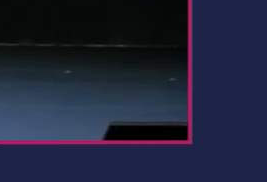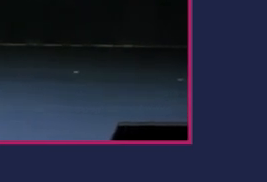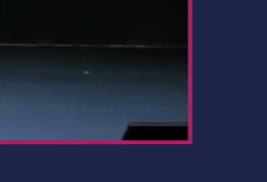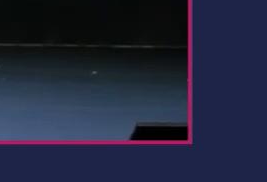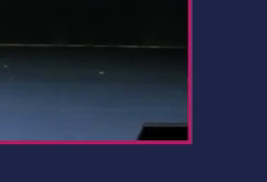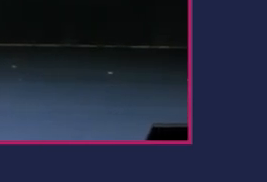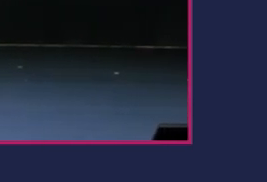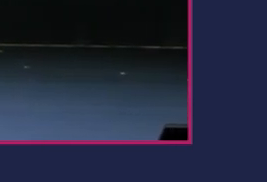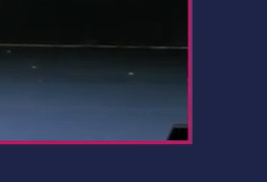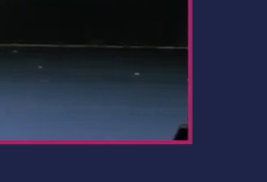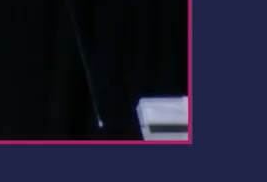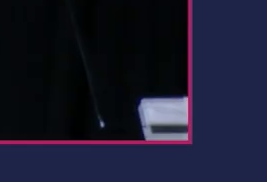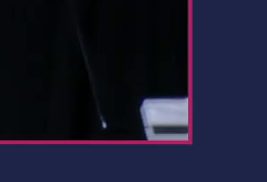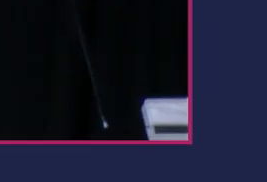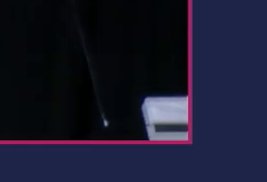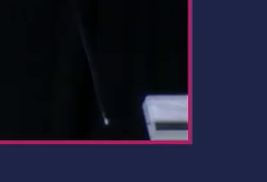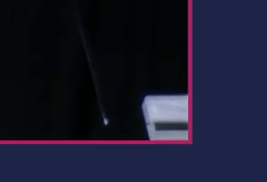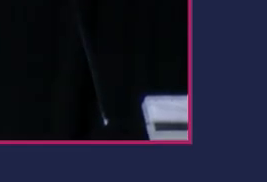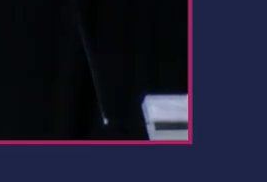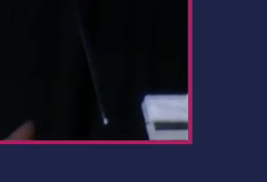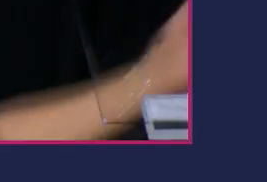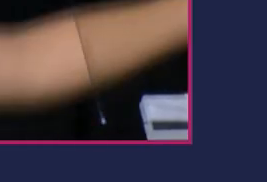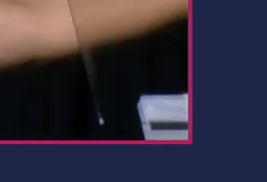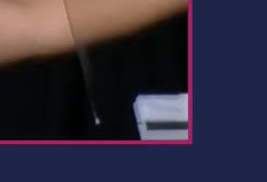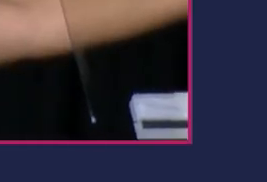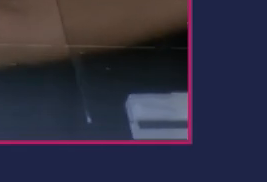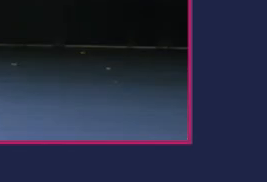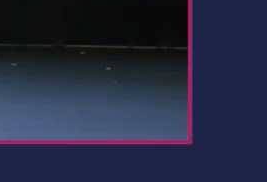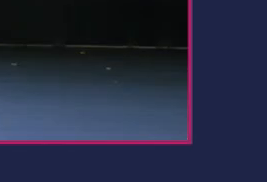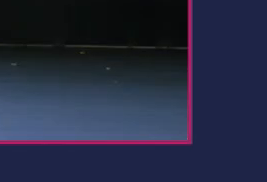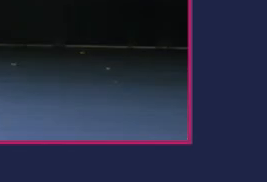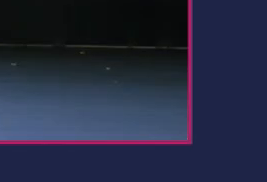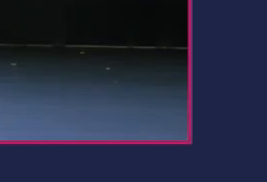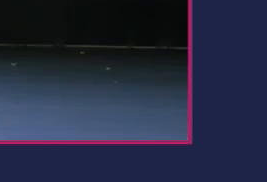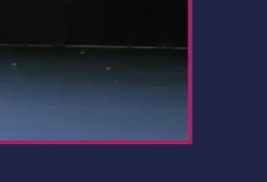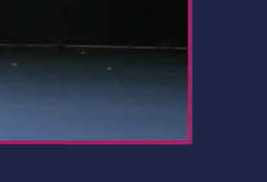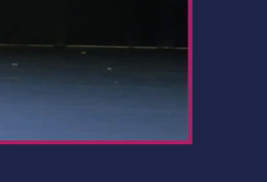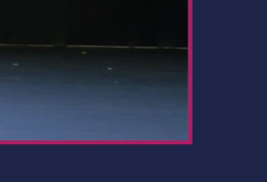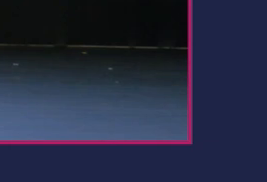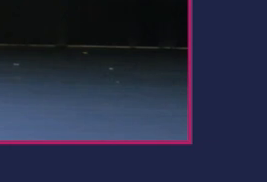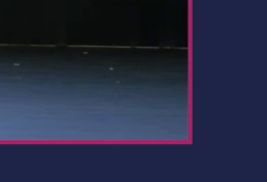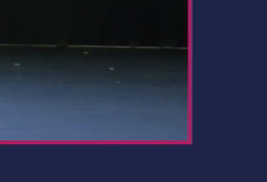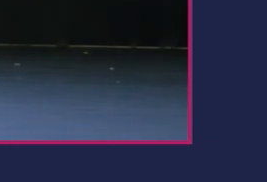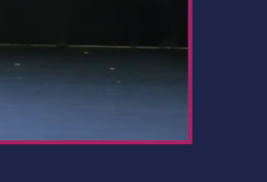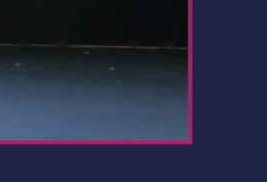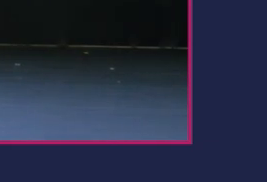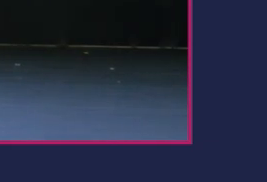Alô? Oh, que espetáculo, hein? Parabéns, uma salva de palmas mais uma vez.